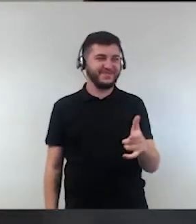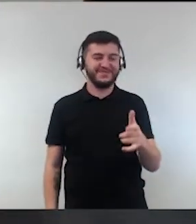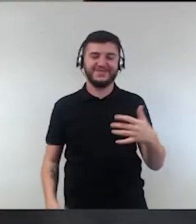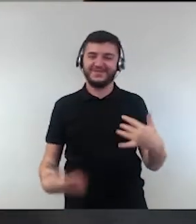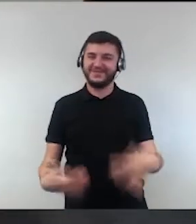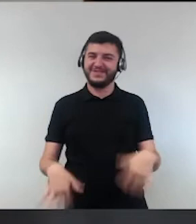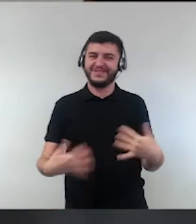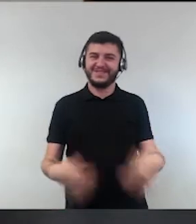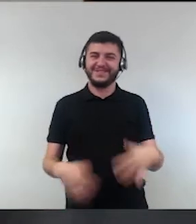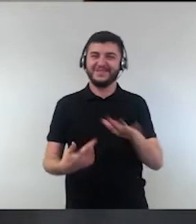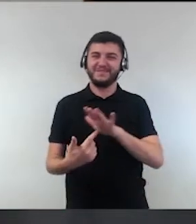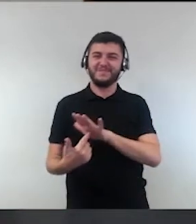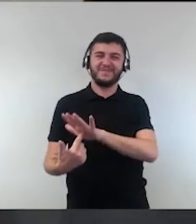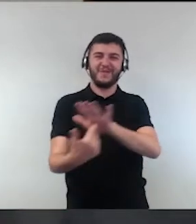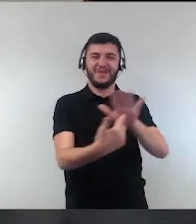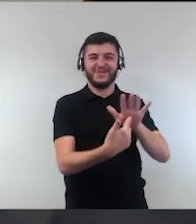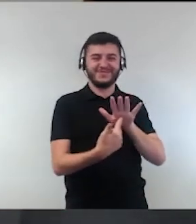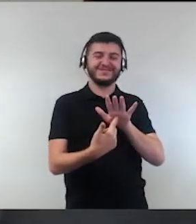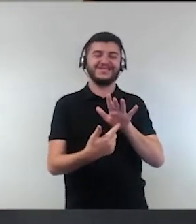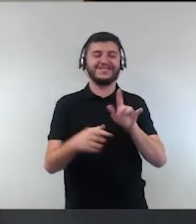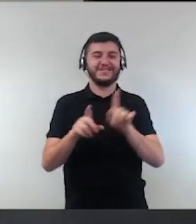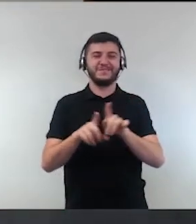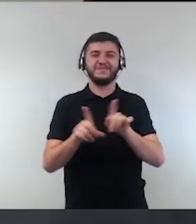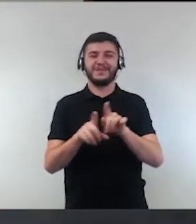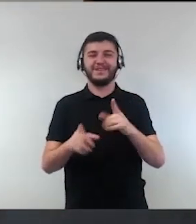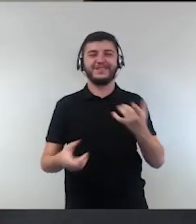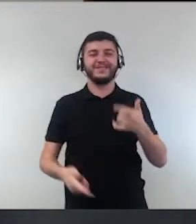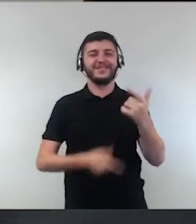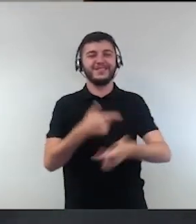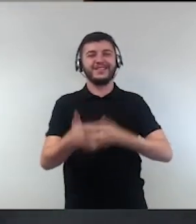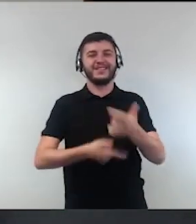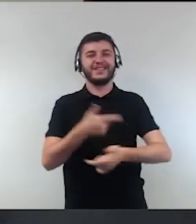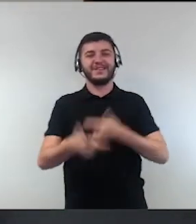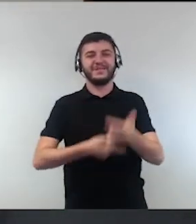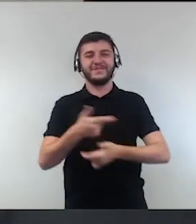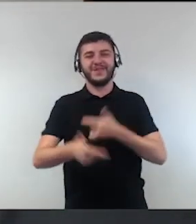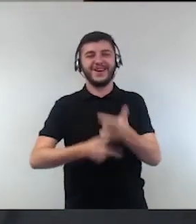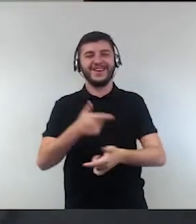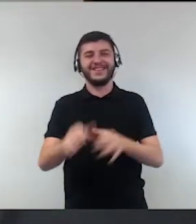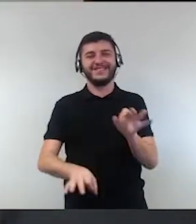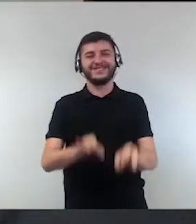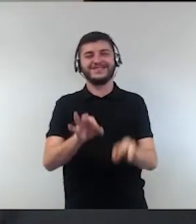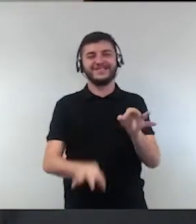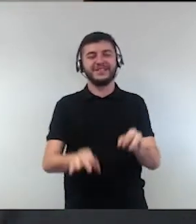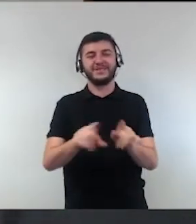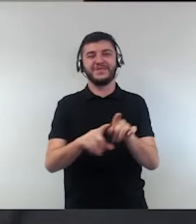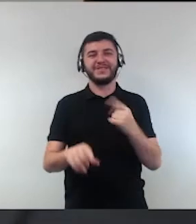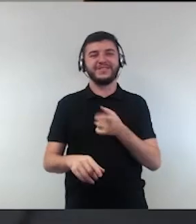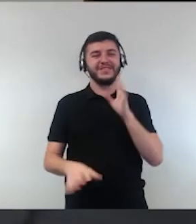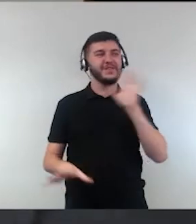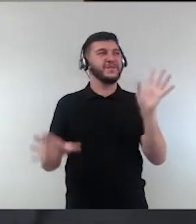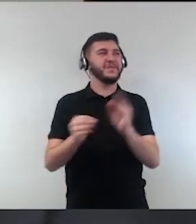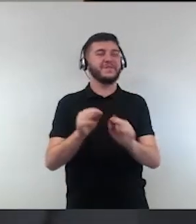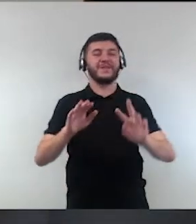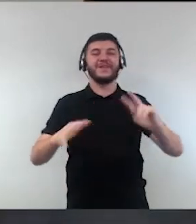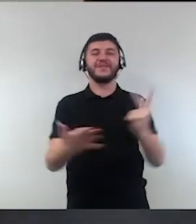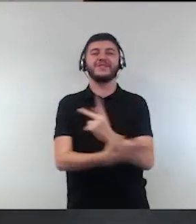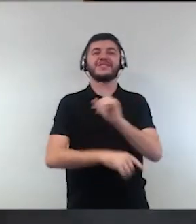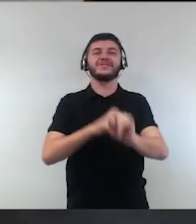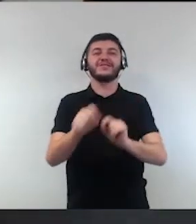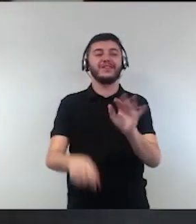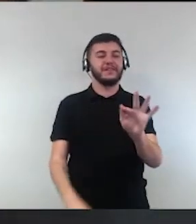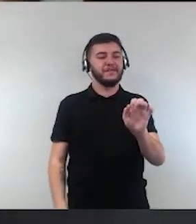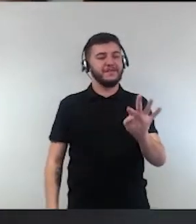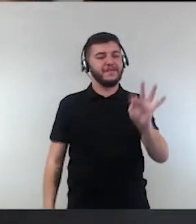Mostrando como é que, na sua atividade jurisdicional, acontecem fatos,